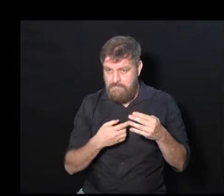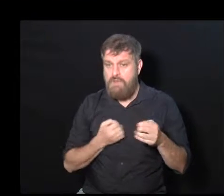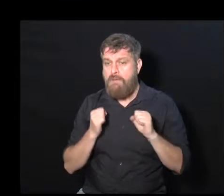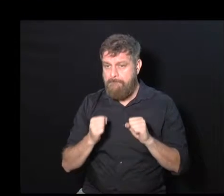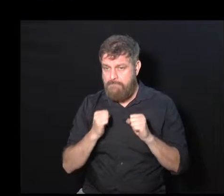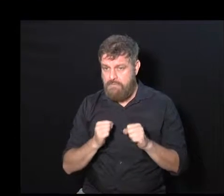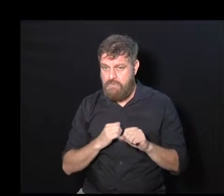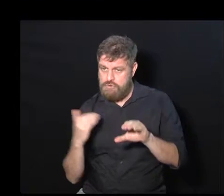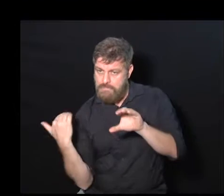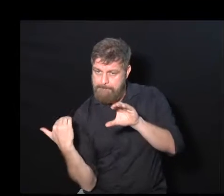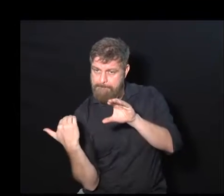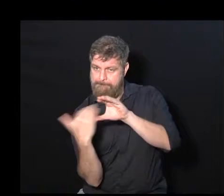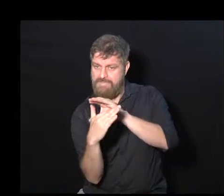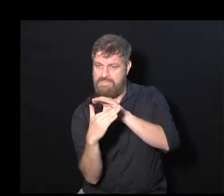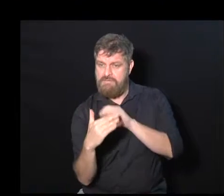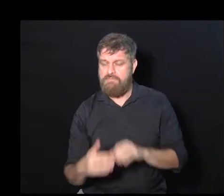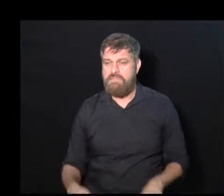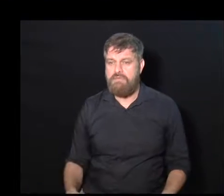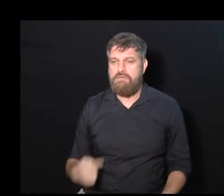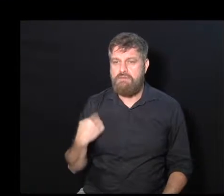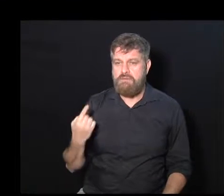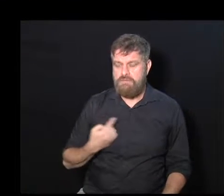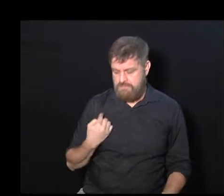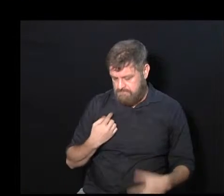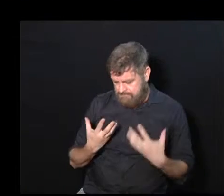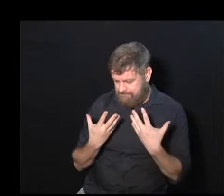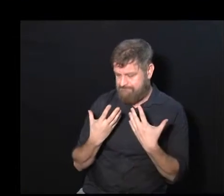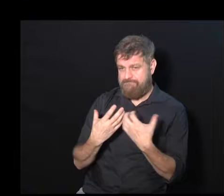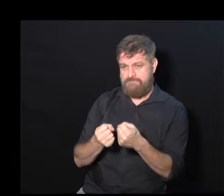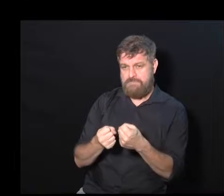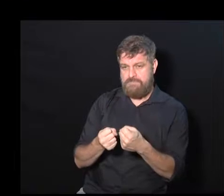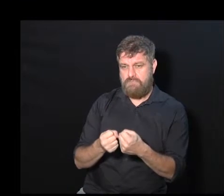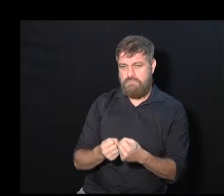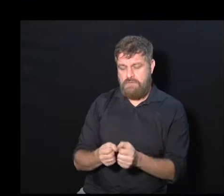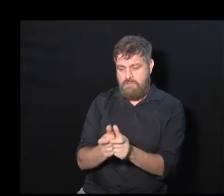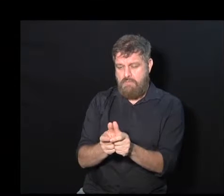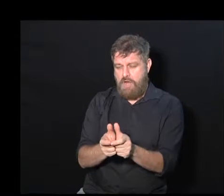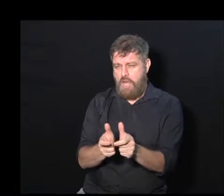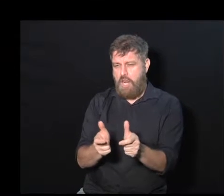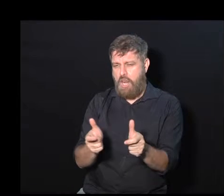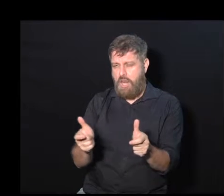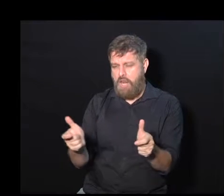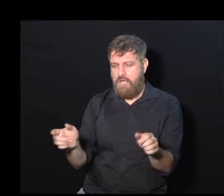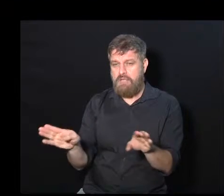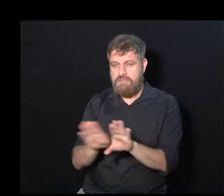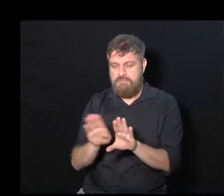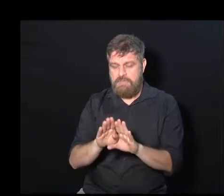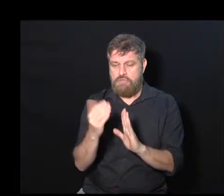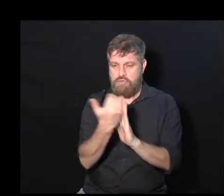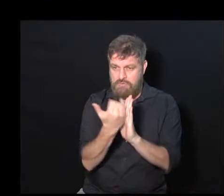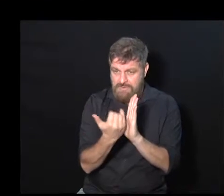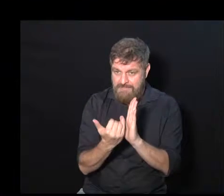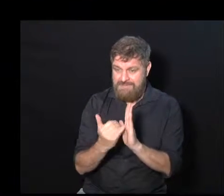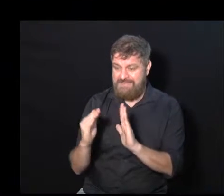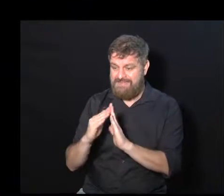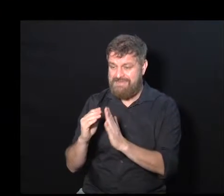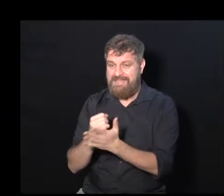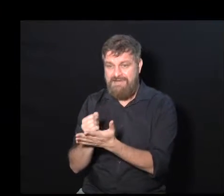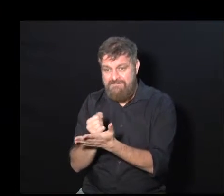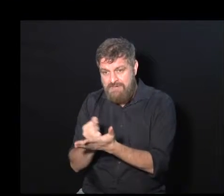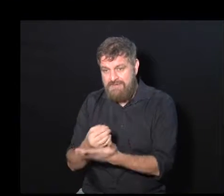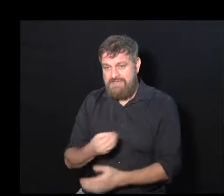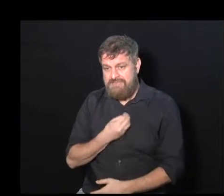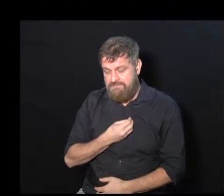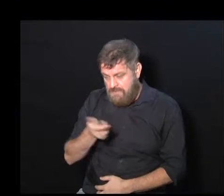interesse nesse e-mail, que está de portas abertas para cada vez mais ser inserido mais farmácias vivas no